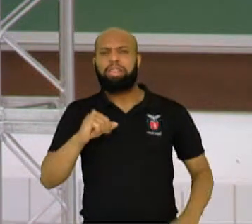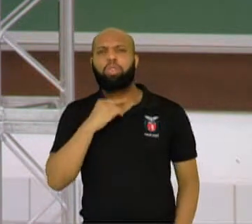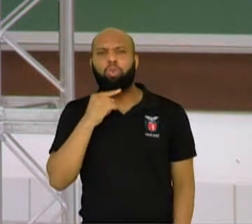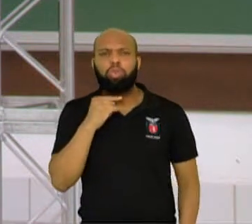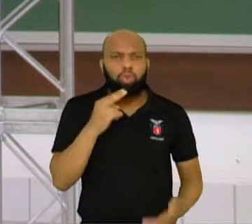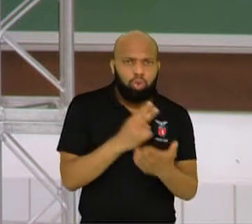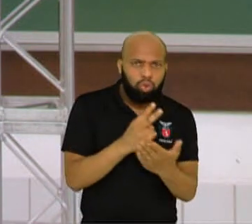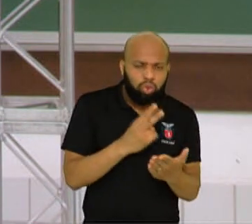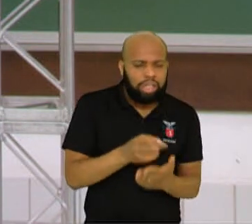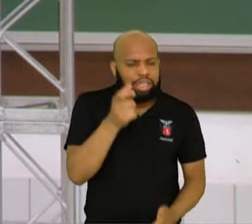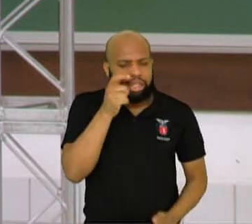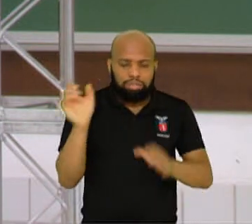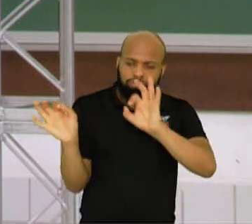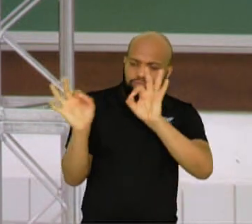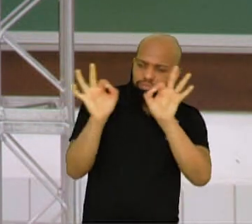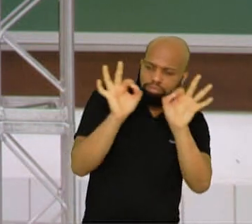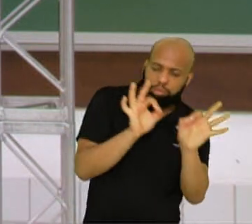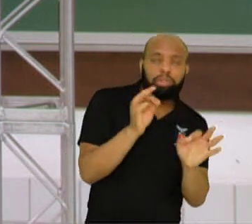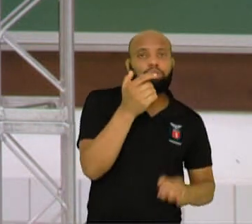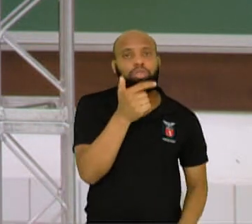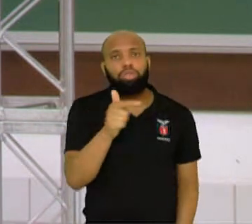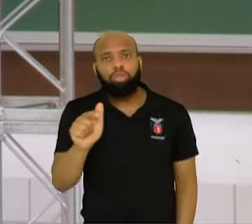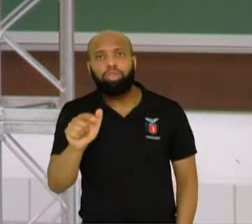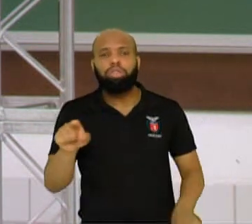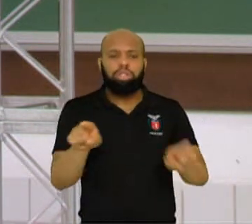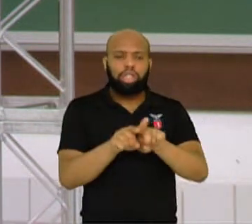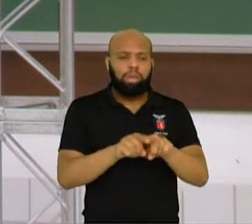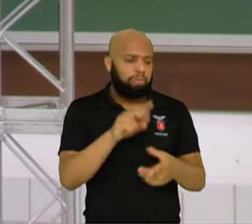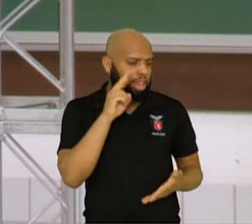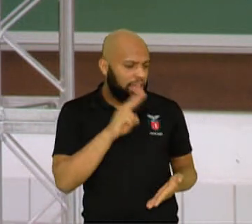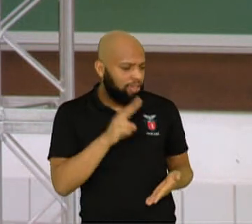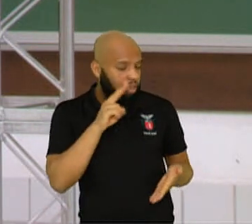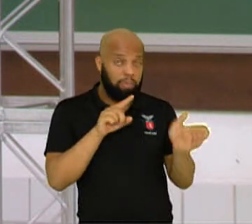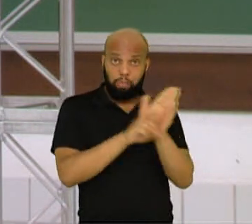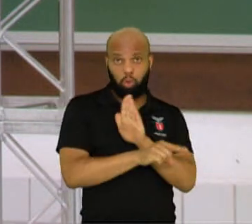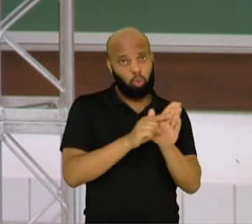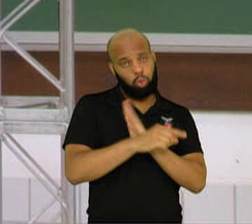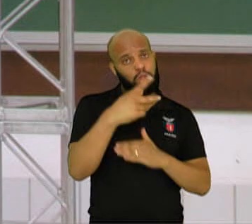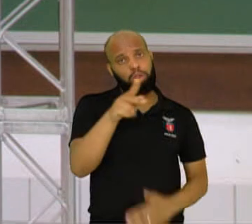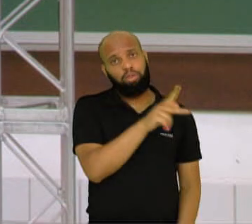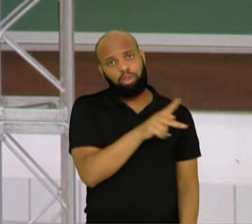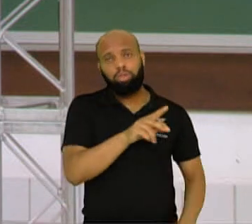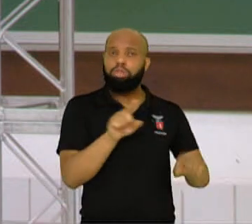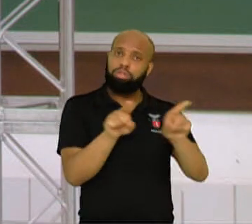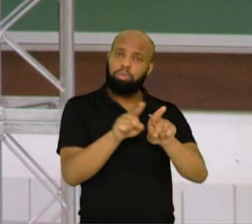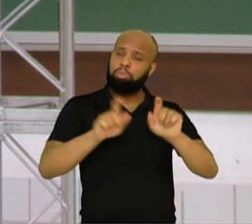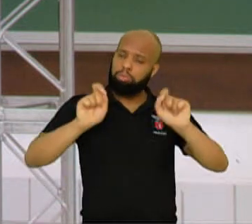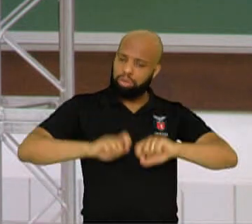dúvida, assista essa aula novamente. Consulte materiais ou pergunte para o seu professor